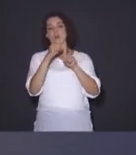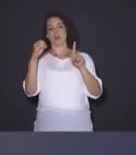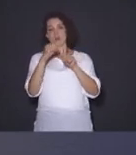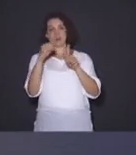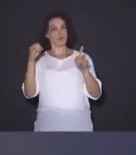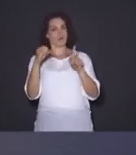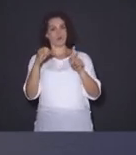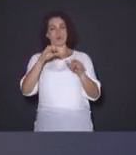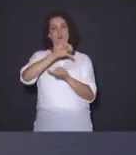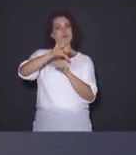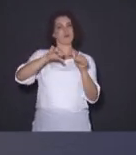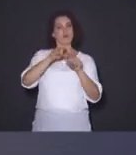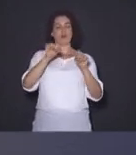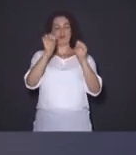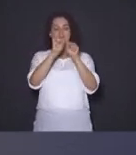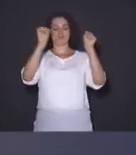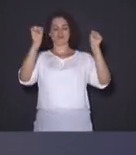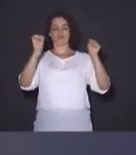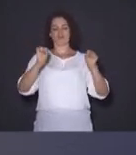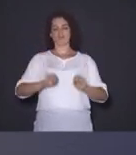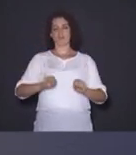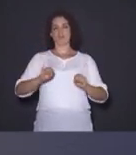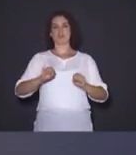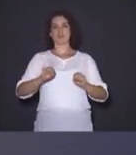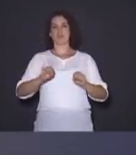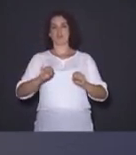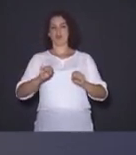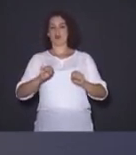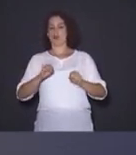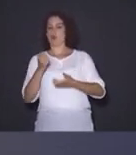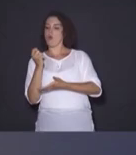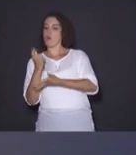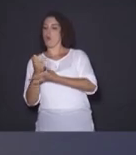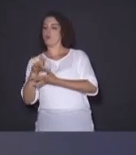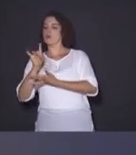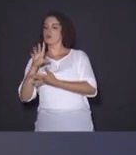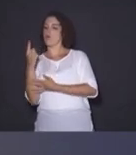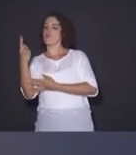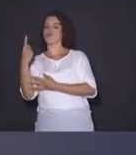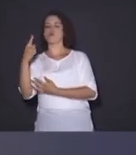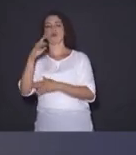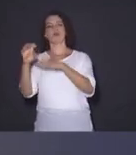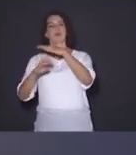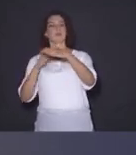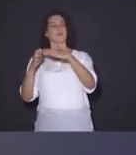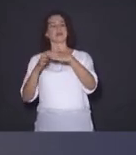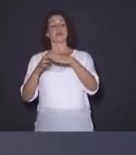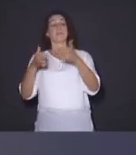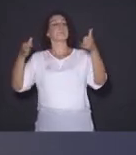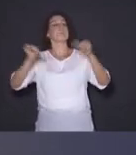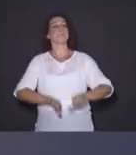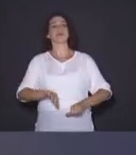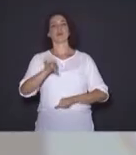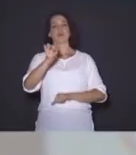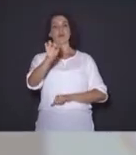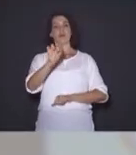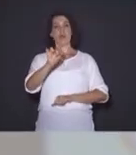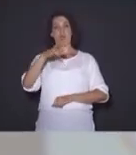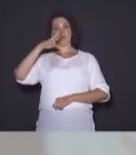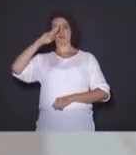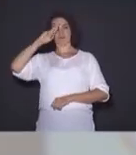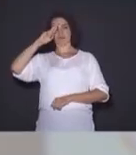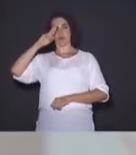sejam é oferecidos por essas empresas e o mais absurdo de tudo isso é que os dirigentes políticos